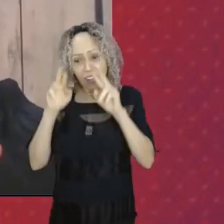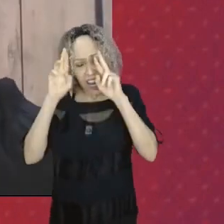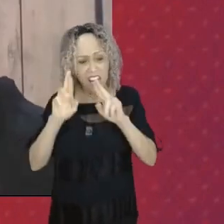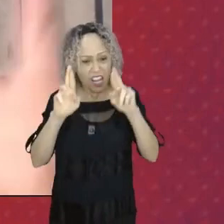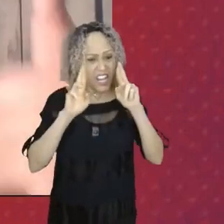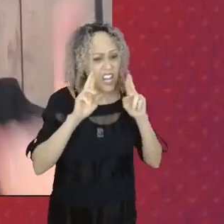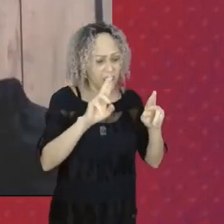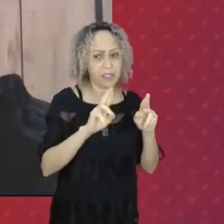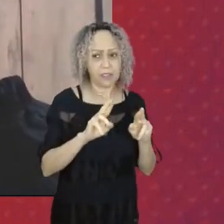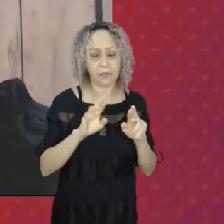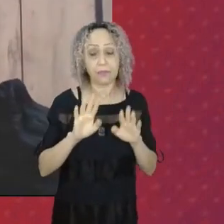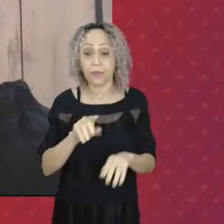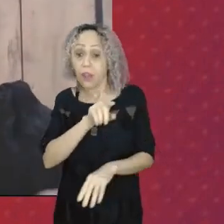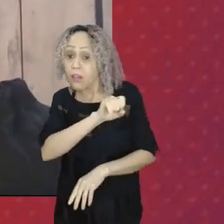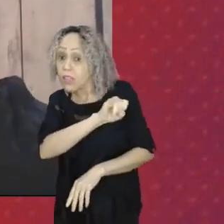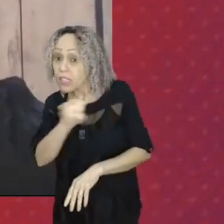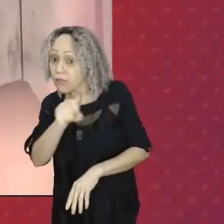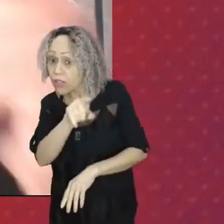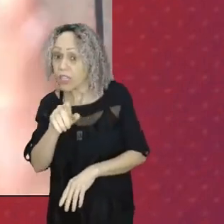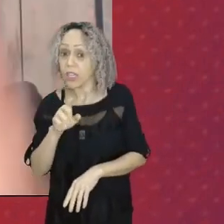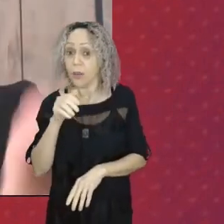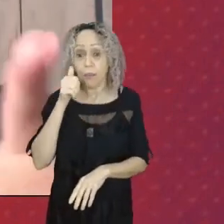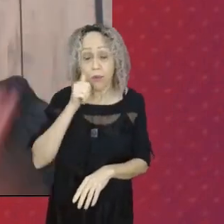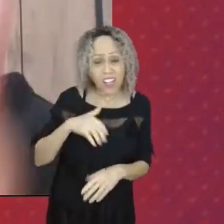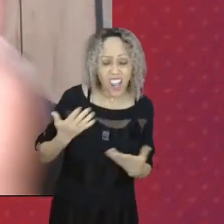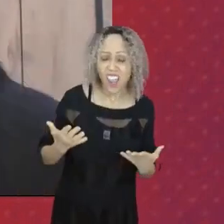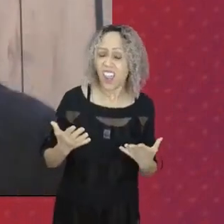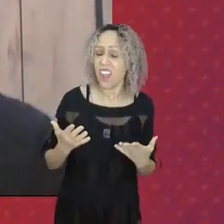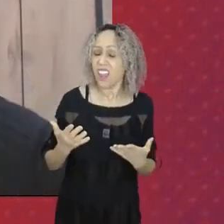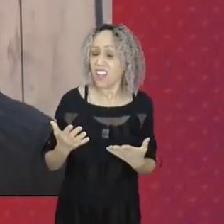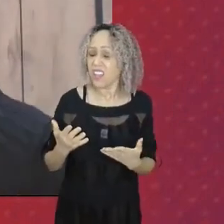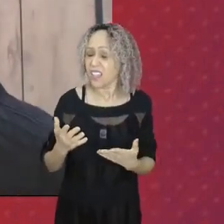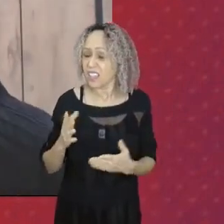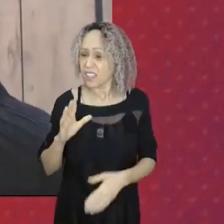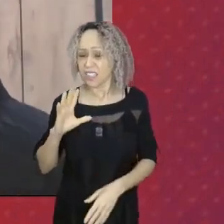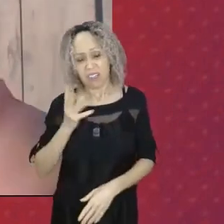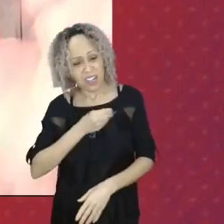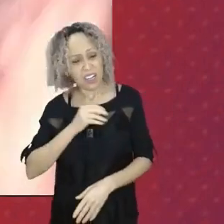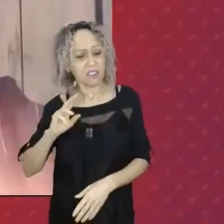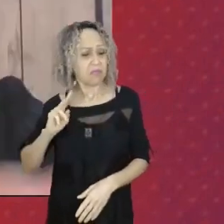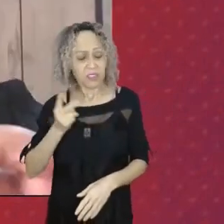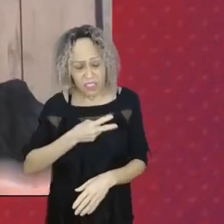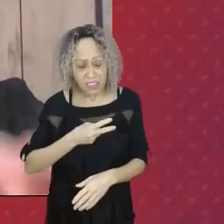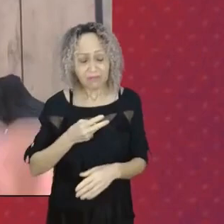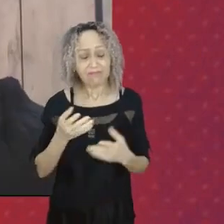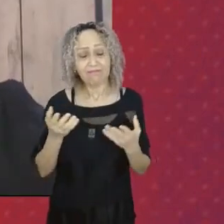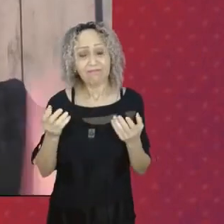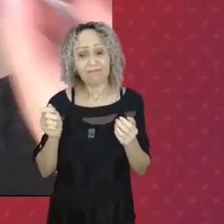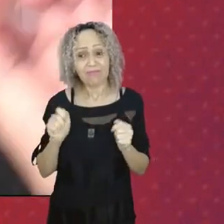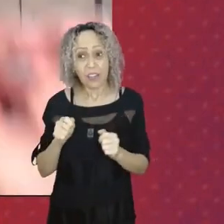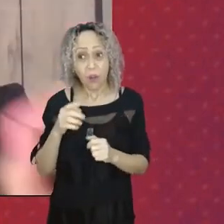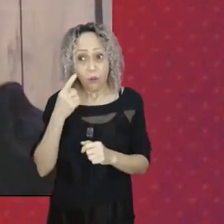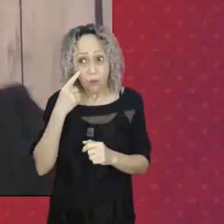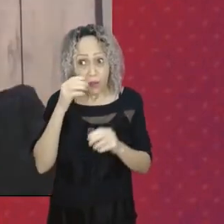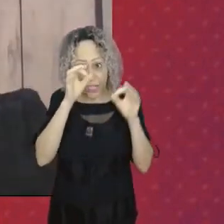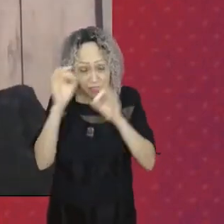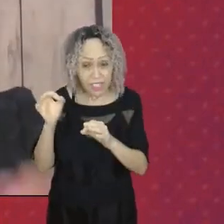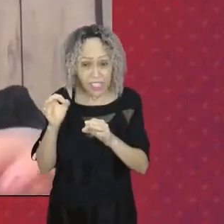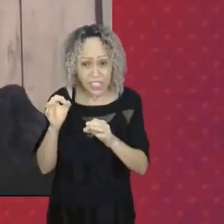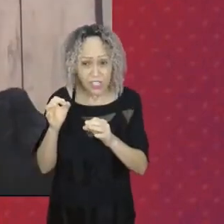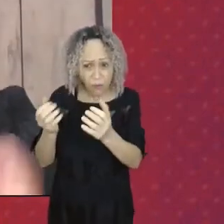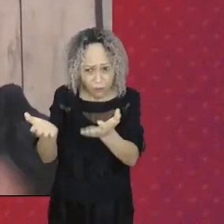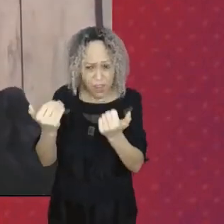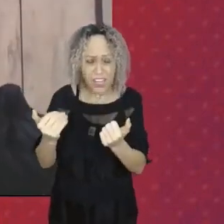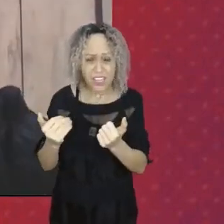esse vídeo, se identificou com a minha história, o seu lugar é no Partido dos Trabalhadores. Vem somar com a gente, vem somar comigo